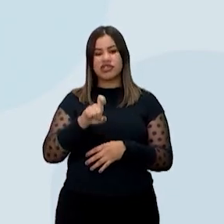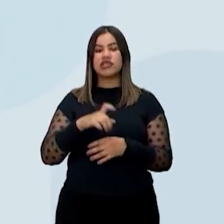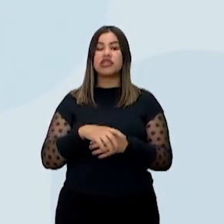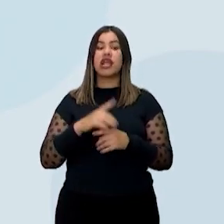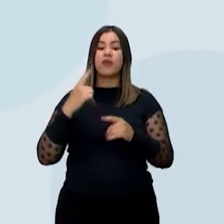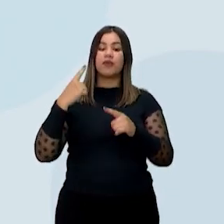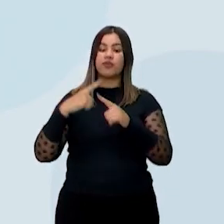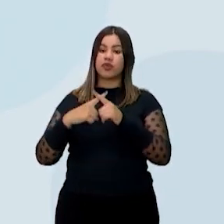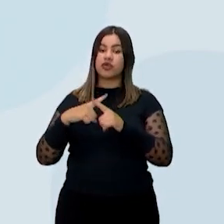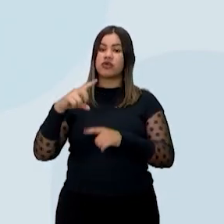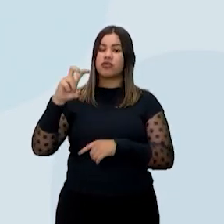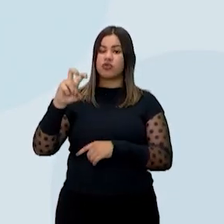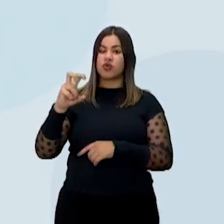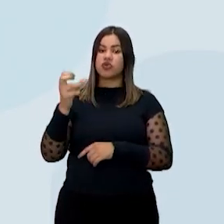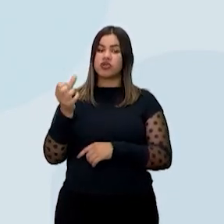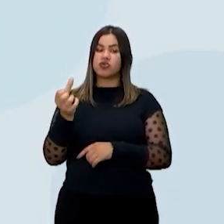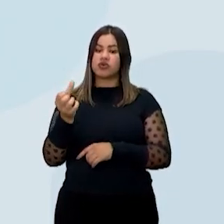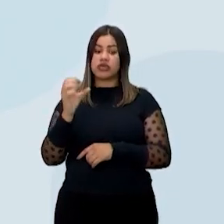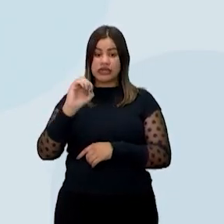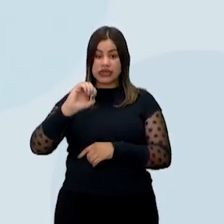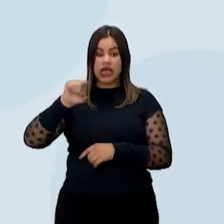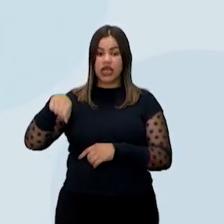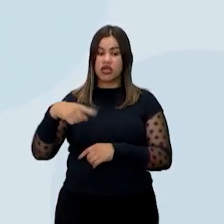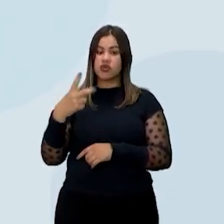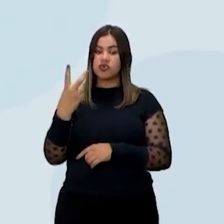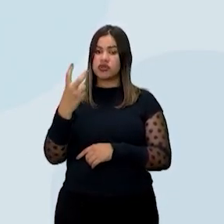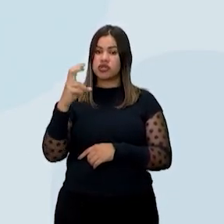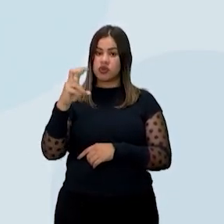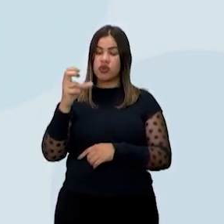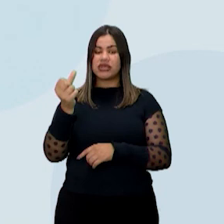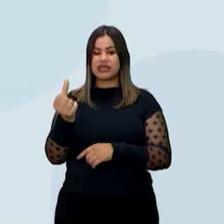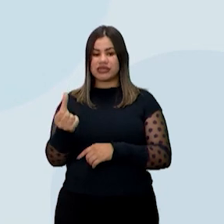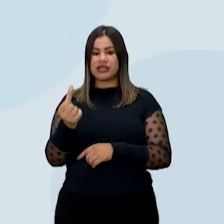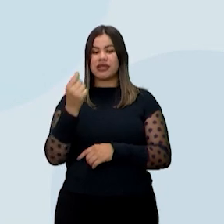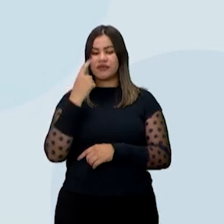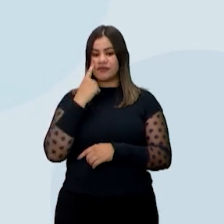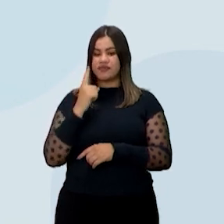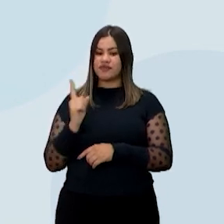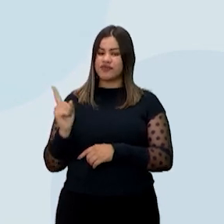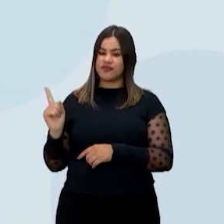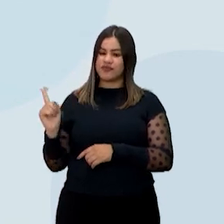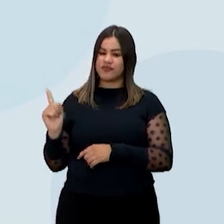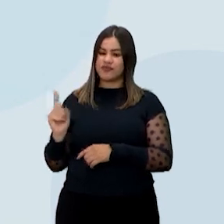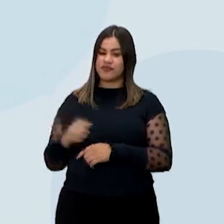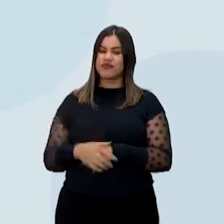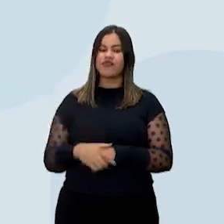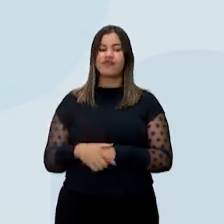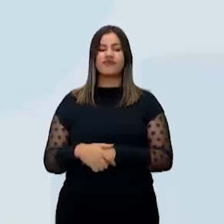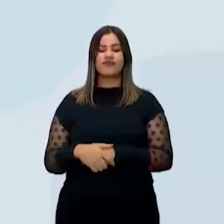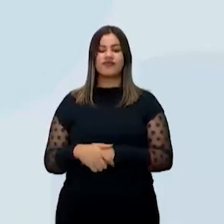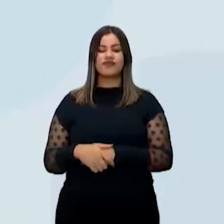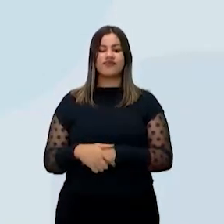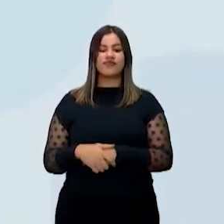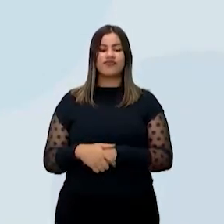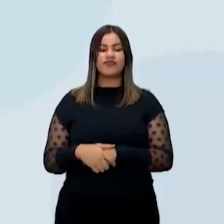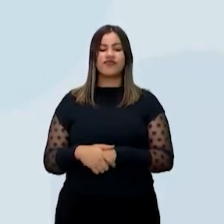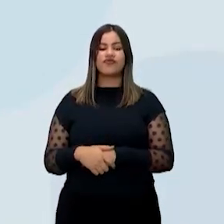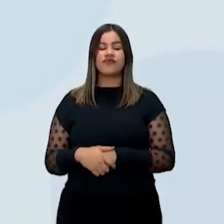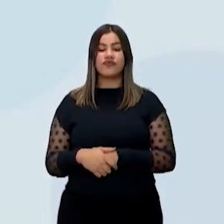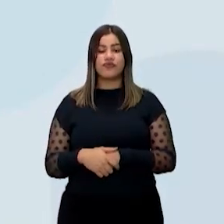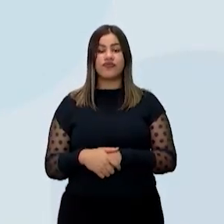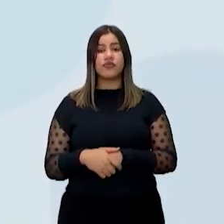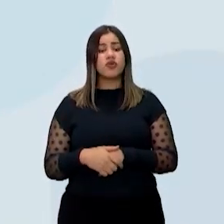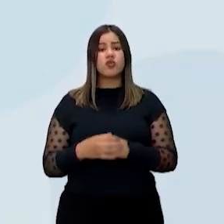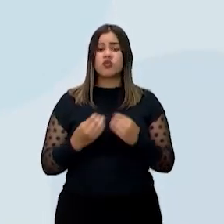por 56 centavos cada unidade. Então, a gente pode escrever essa relação. Quando a gente faz